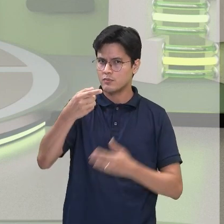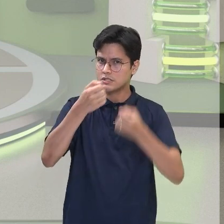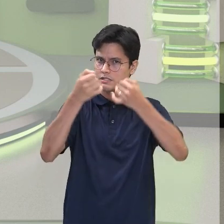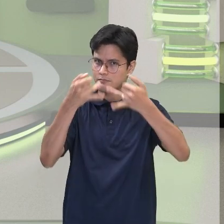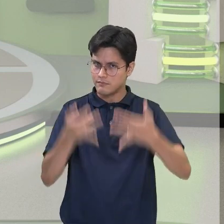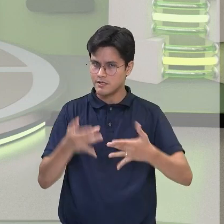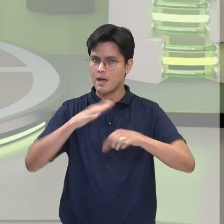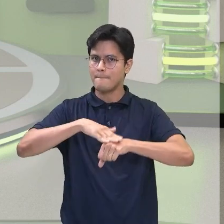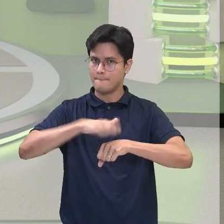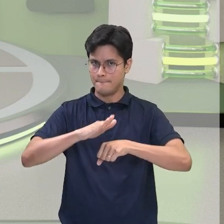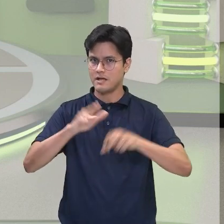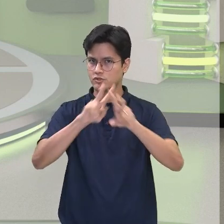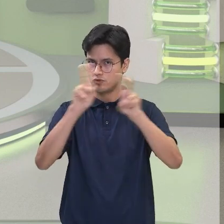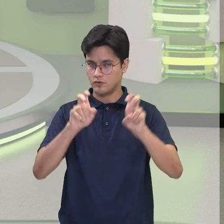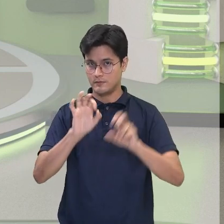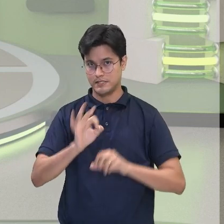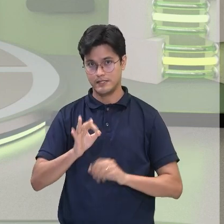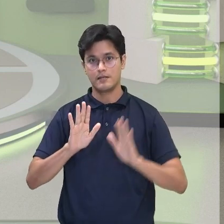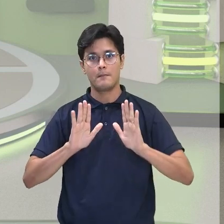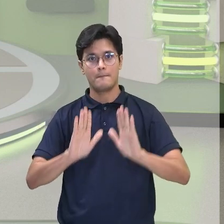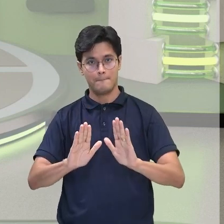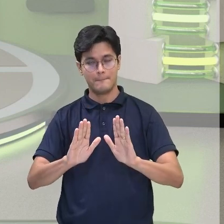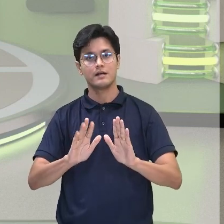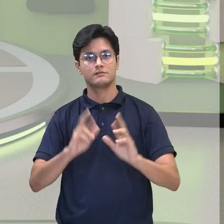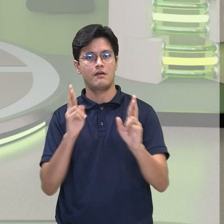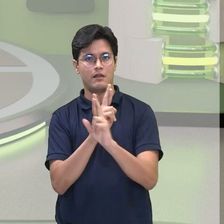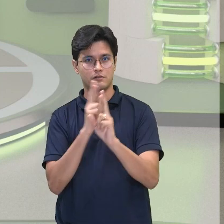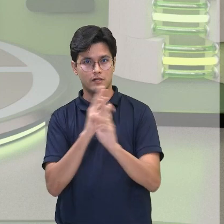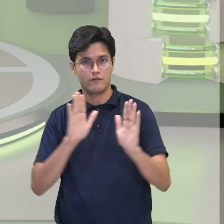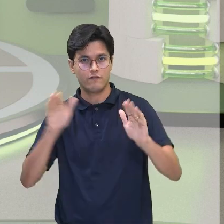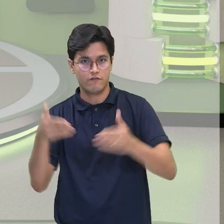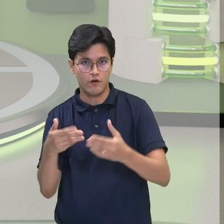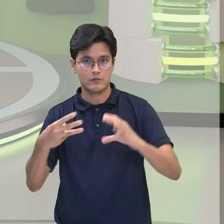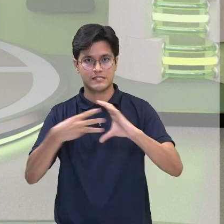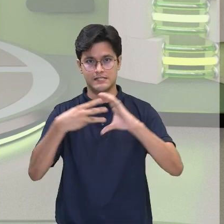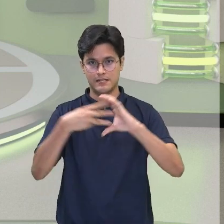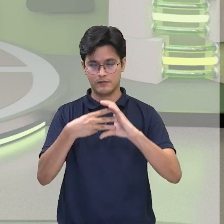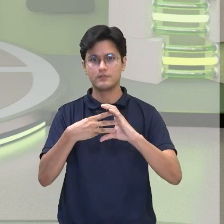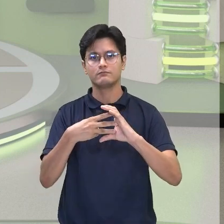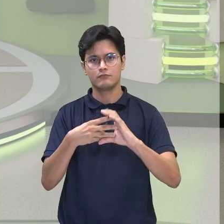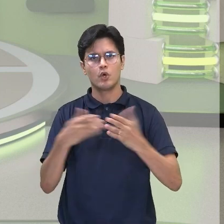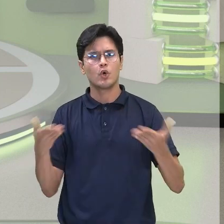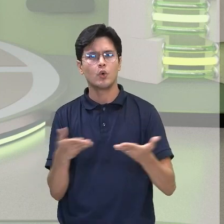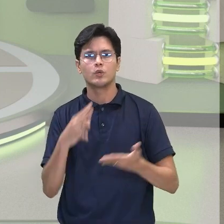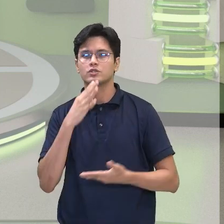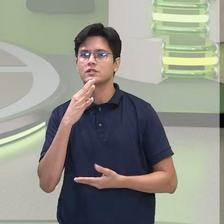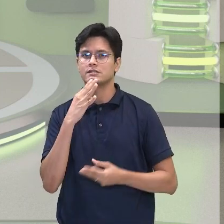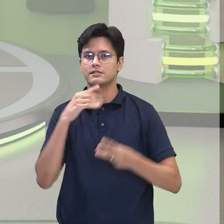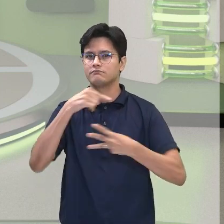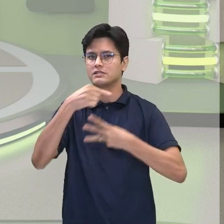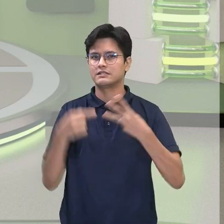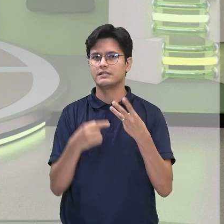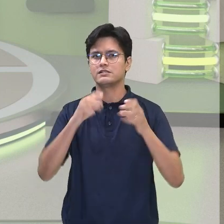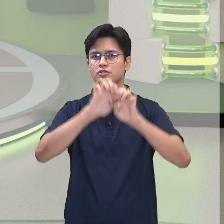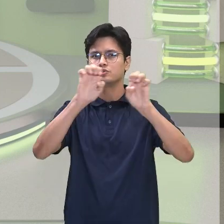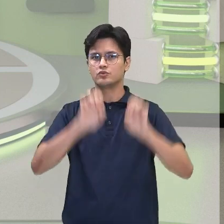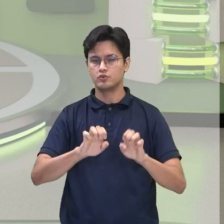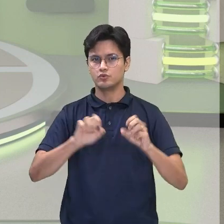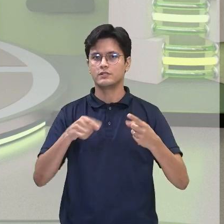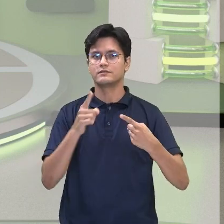si, mas no que diz respeito às células, nós vamos ter conhecimento sobre essas estruturas aqui, né? A